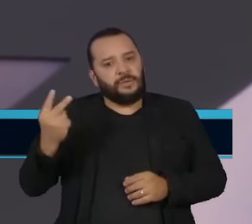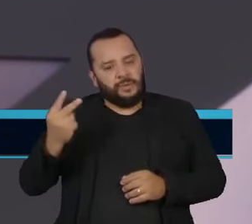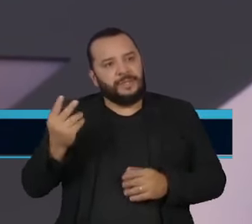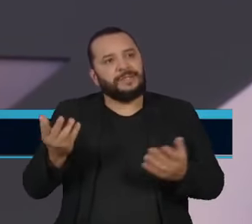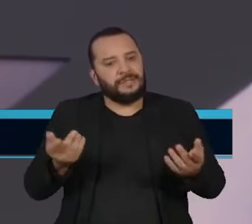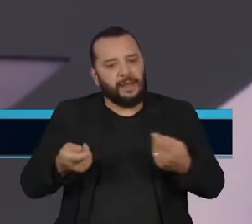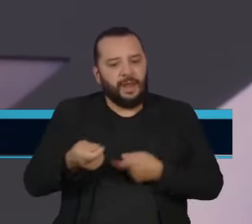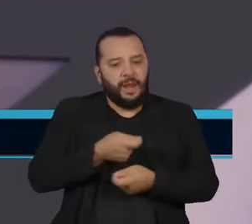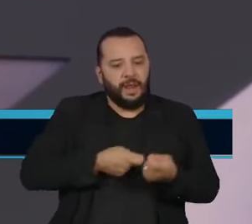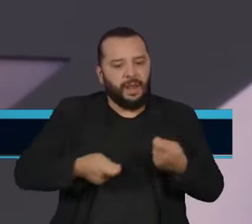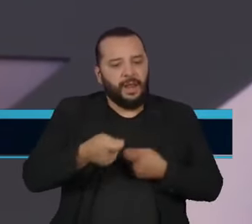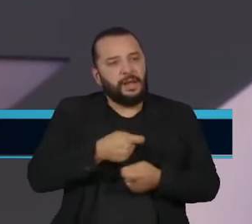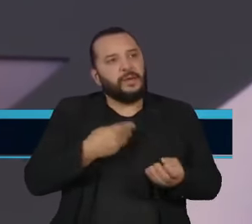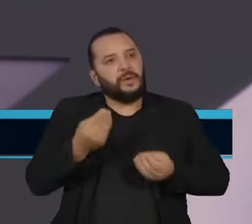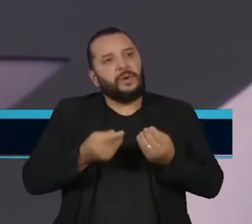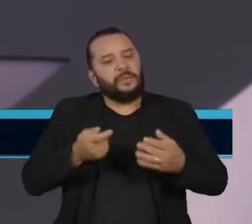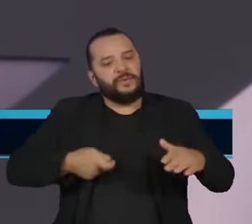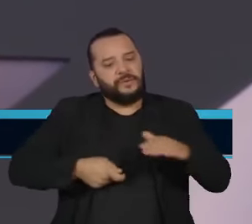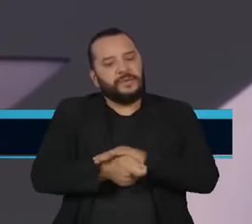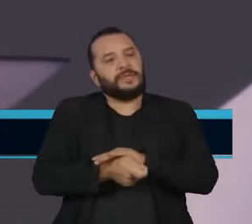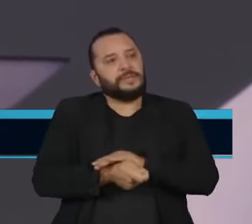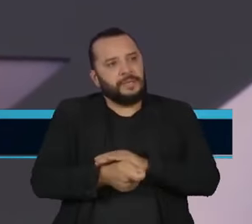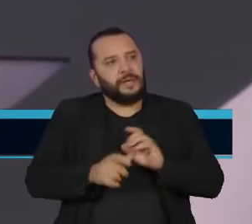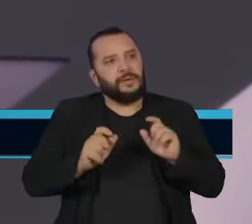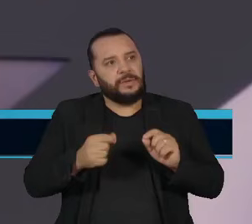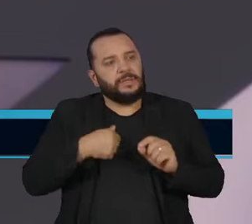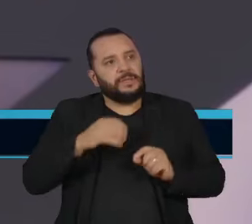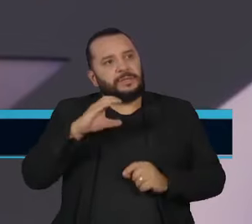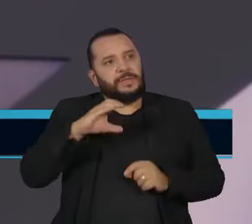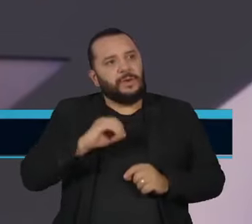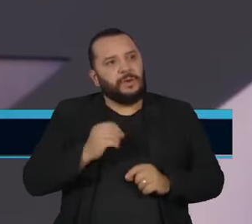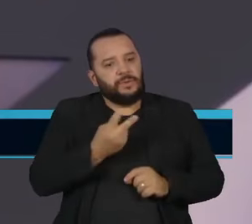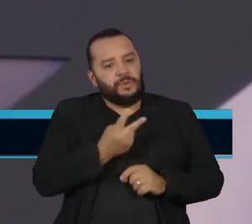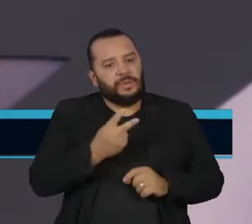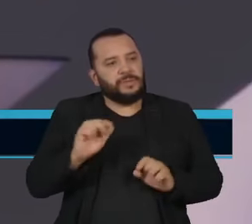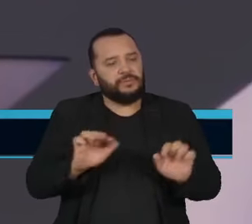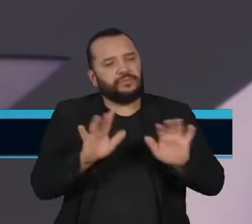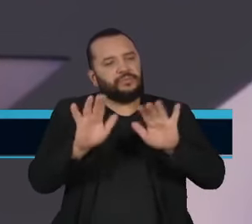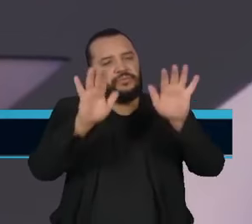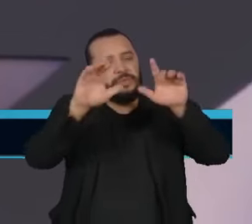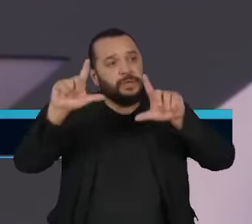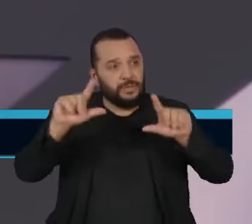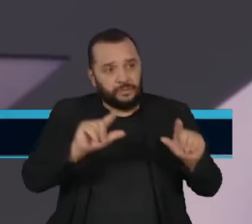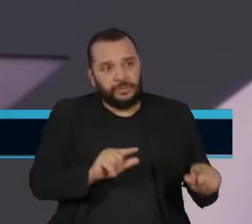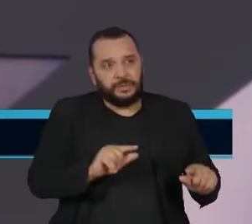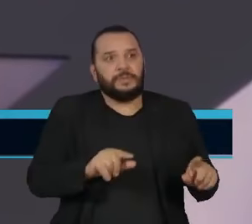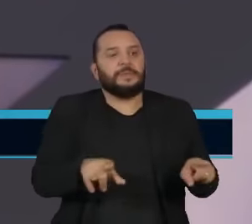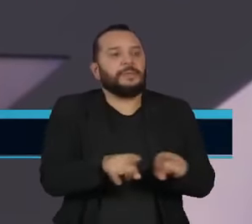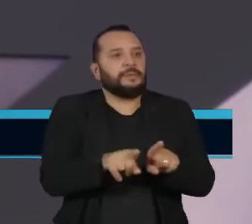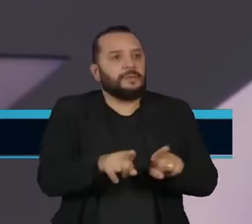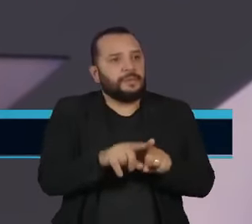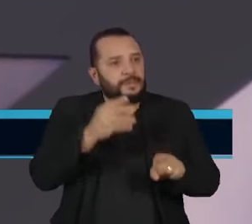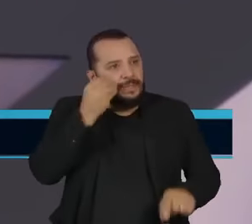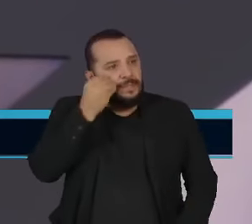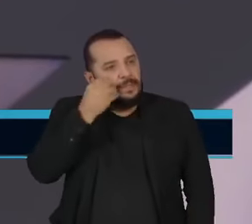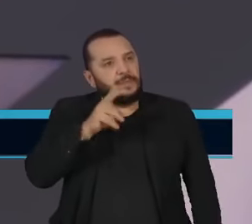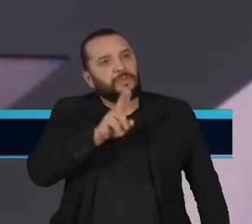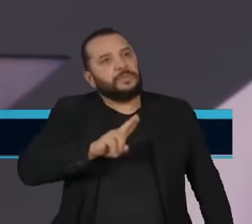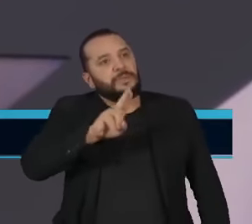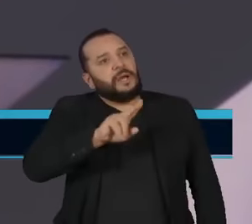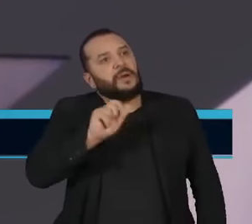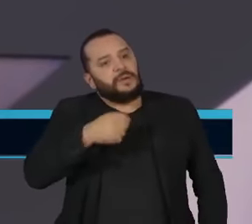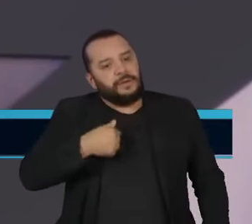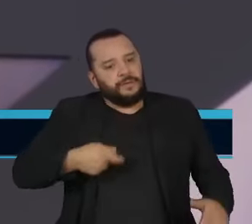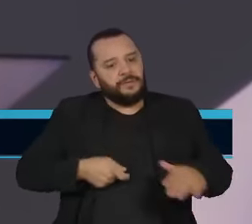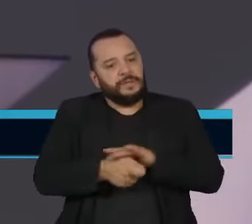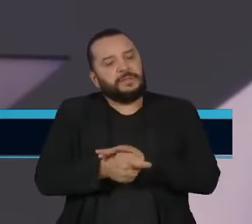financiar a redução de emissão de carbono, mas tentando utilizar... para esse